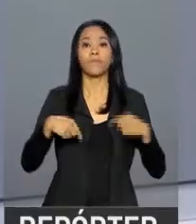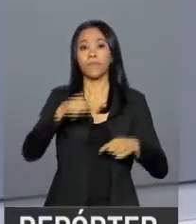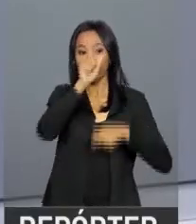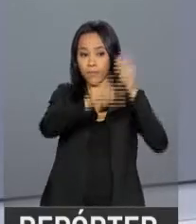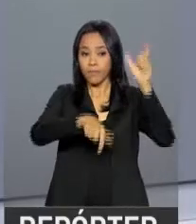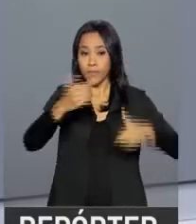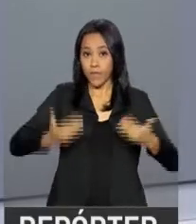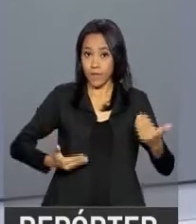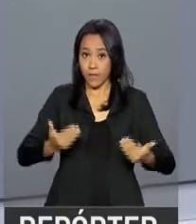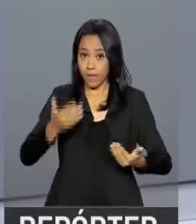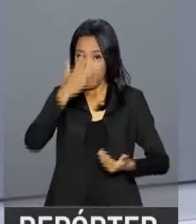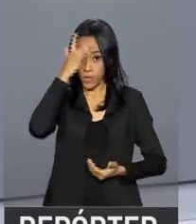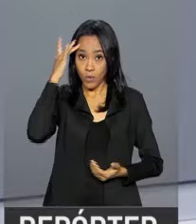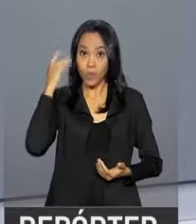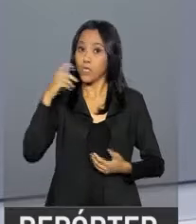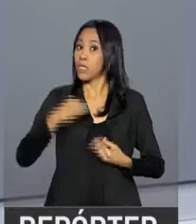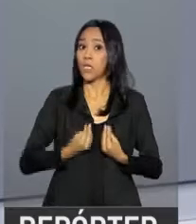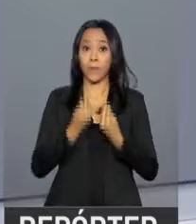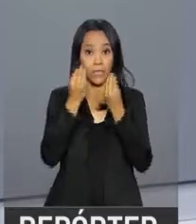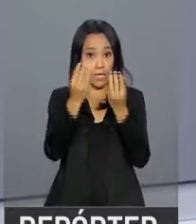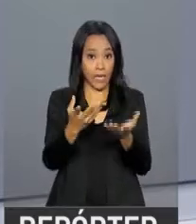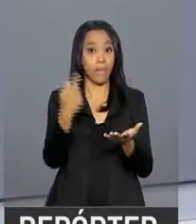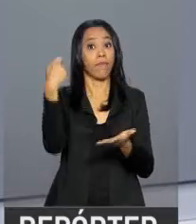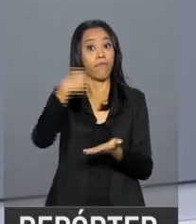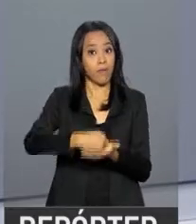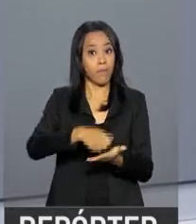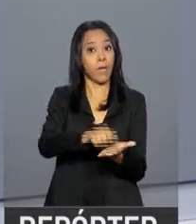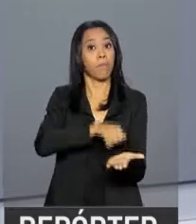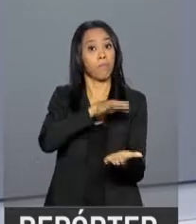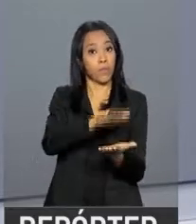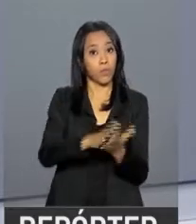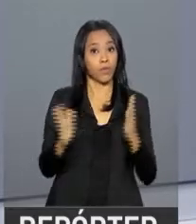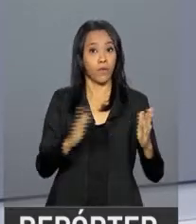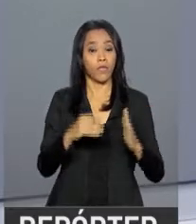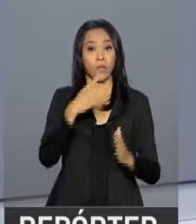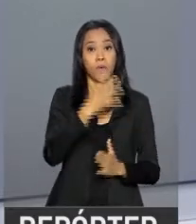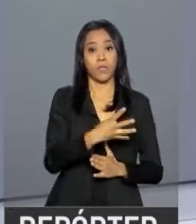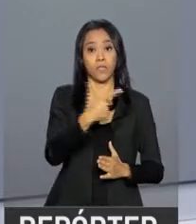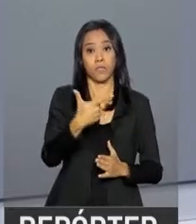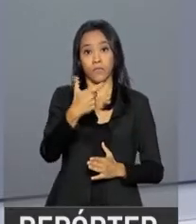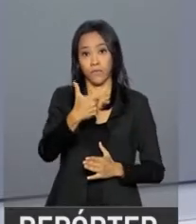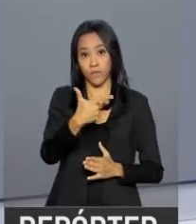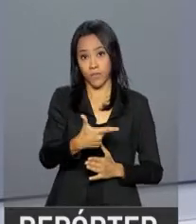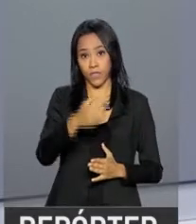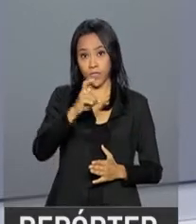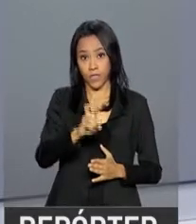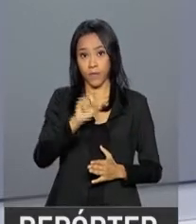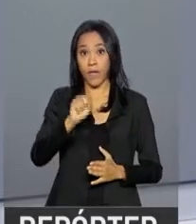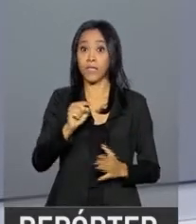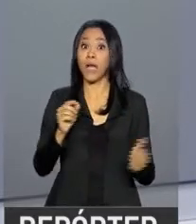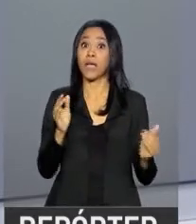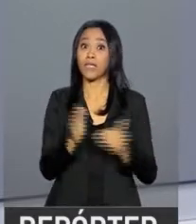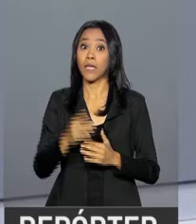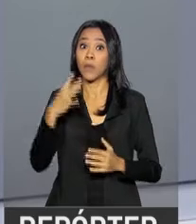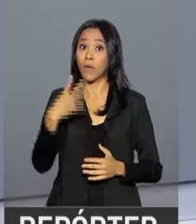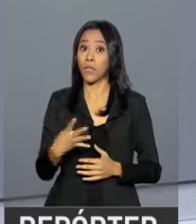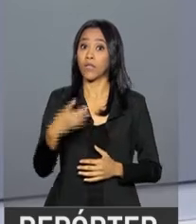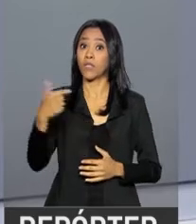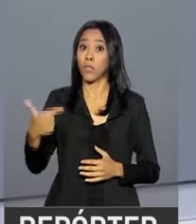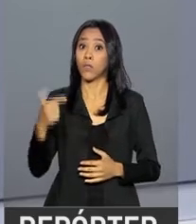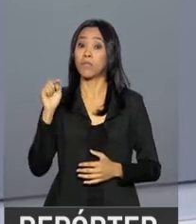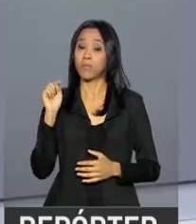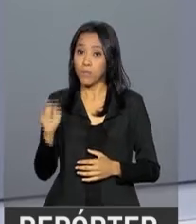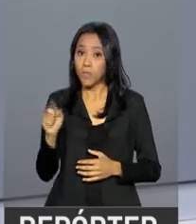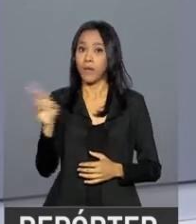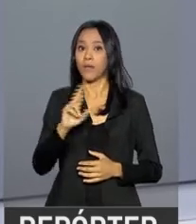Empregadores que não entregarem o documento pagam multas que variam de R$ 425 a mais de R$ 42 mil, dependendo